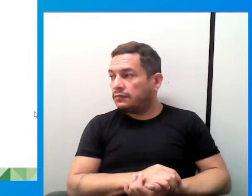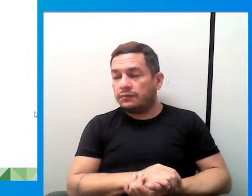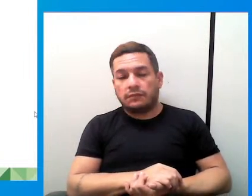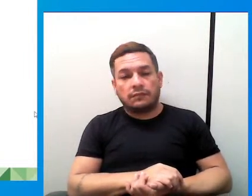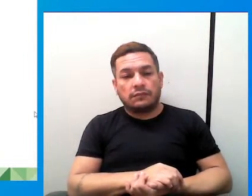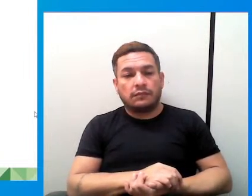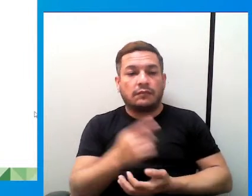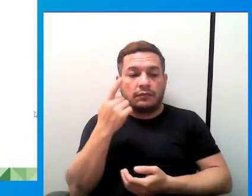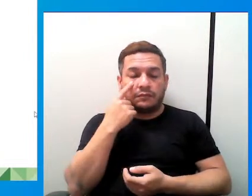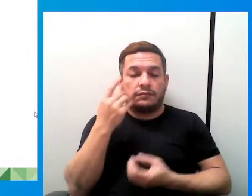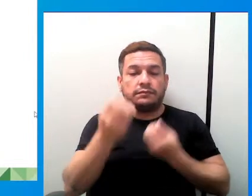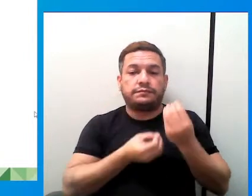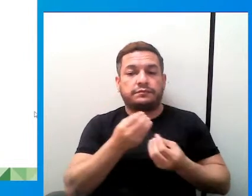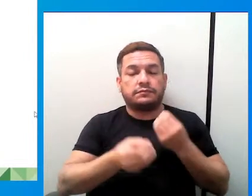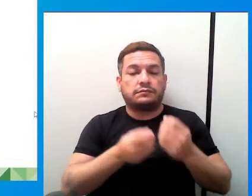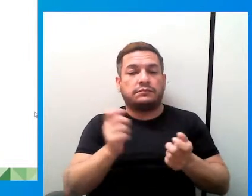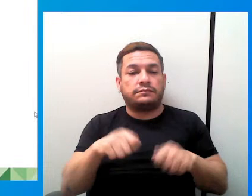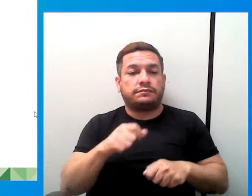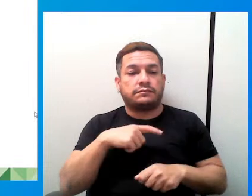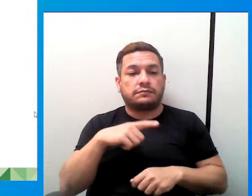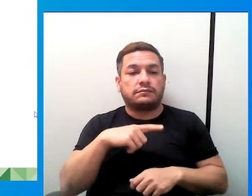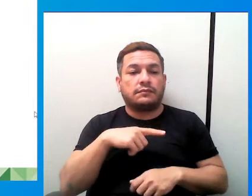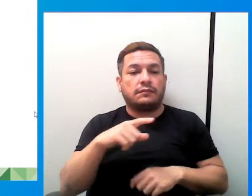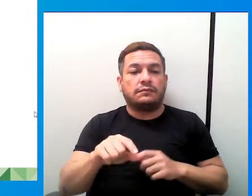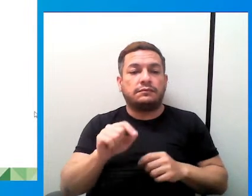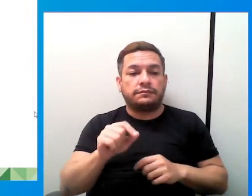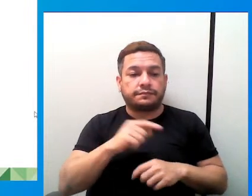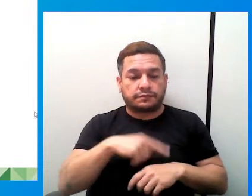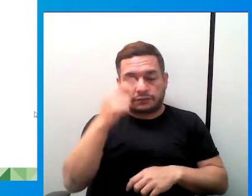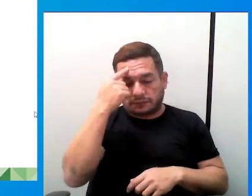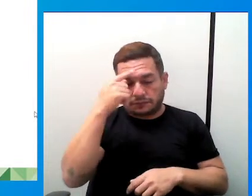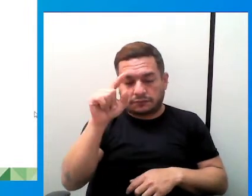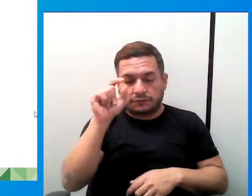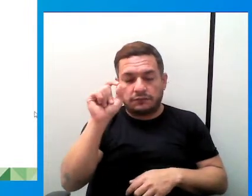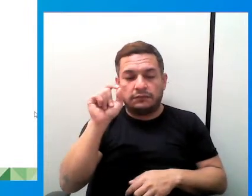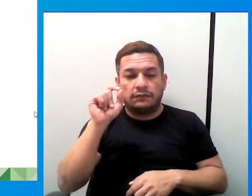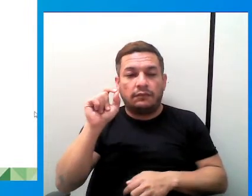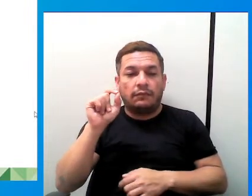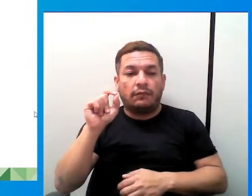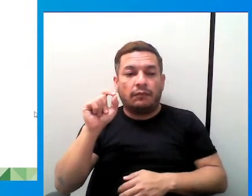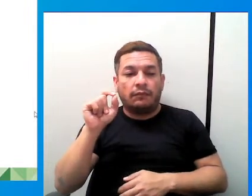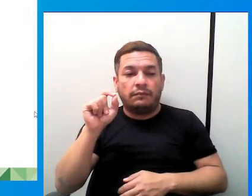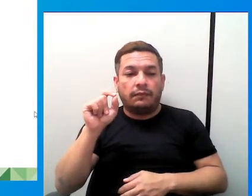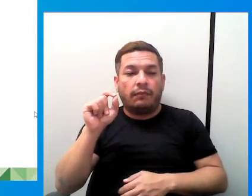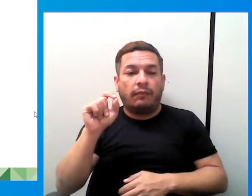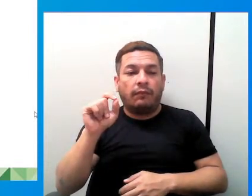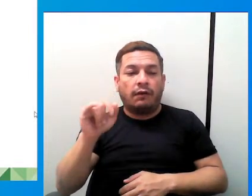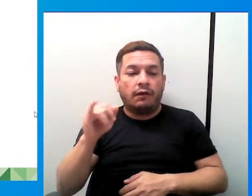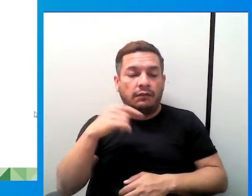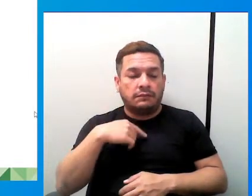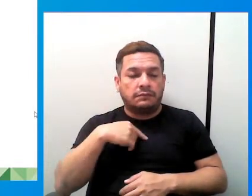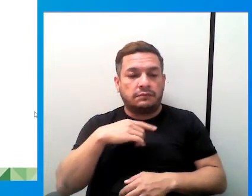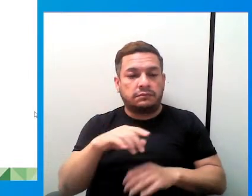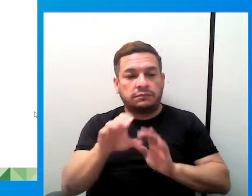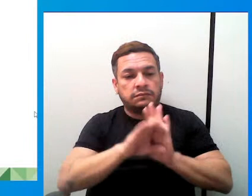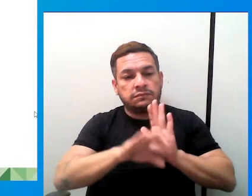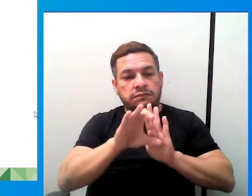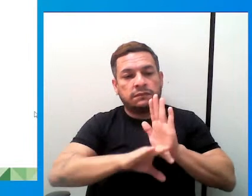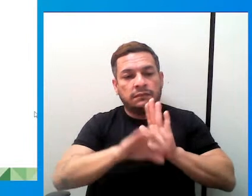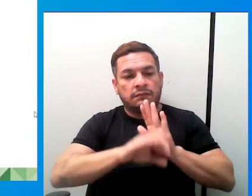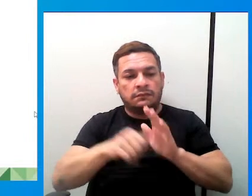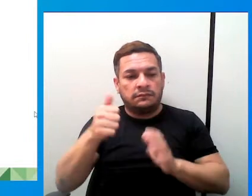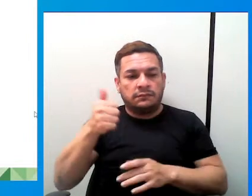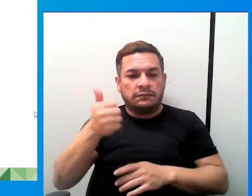onde a extensão ela pode se encaixar naquela ideia de prática metodológica. Ou seja, se eu tenho um componente curricular lá no primeiro